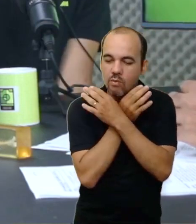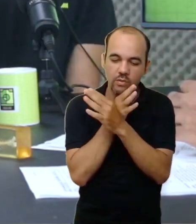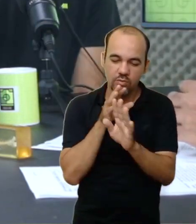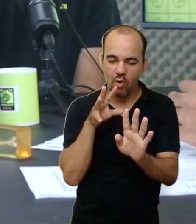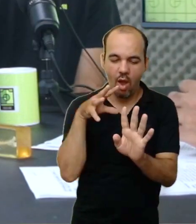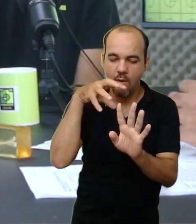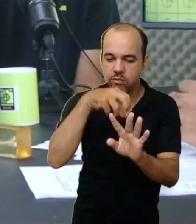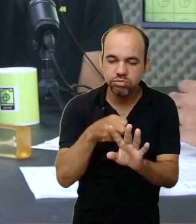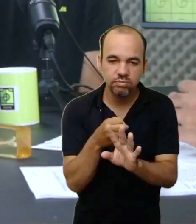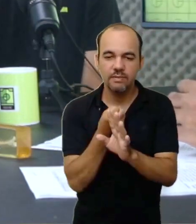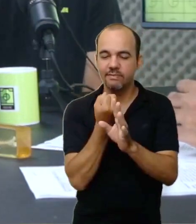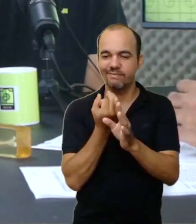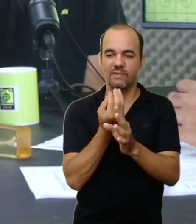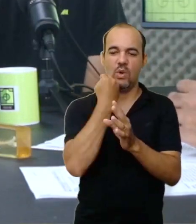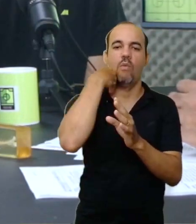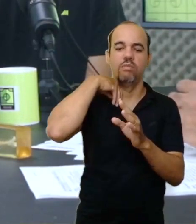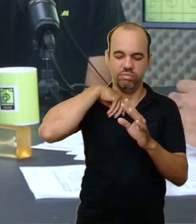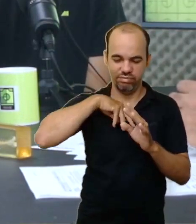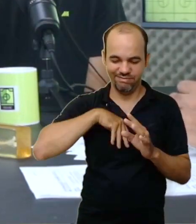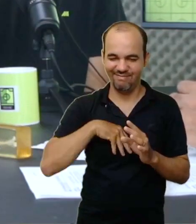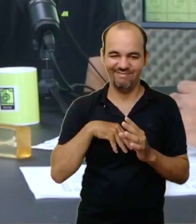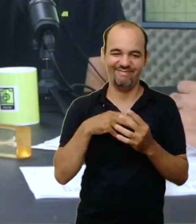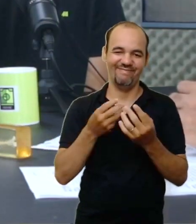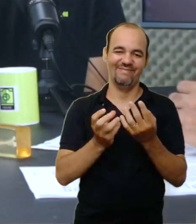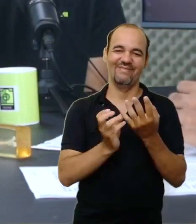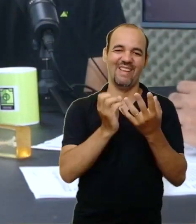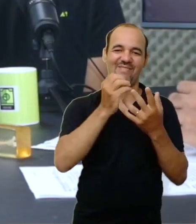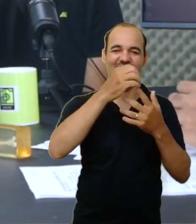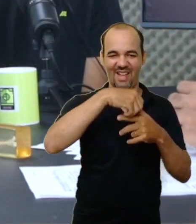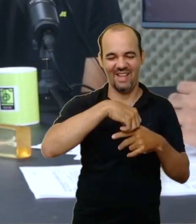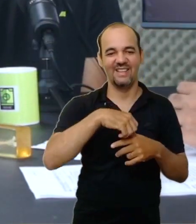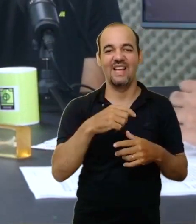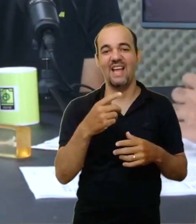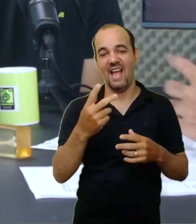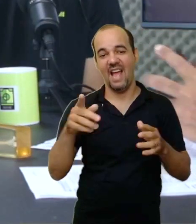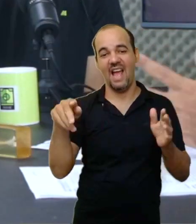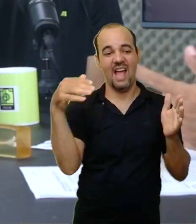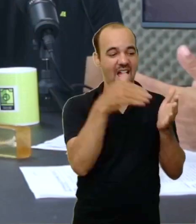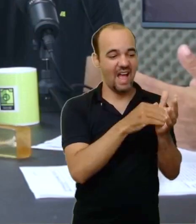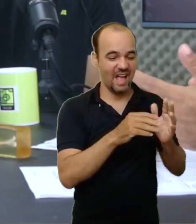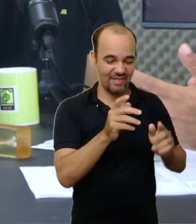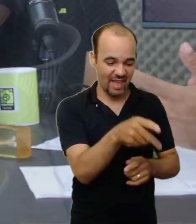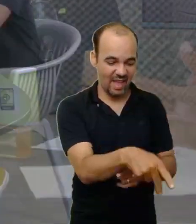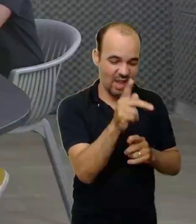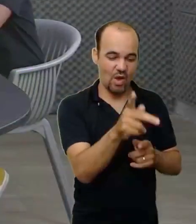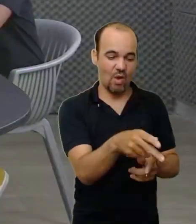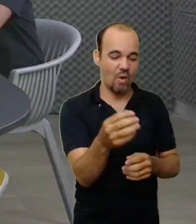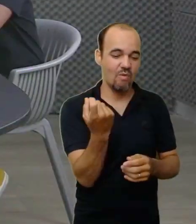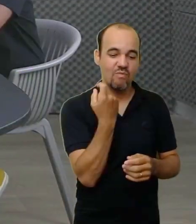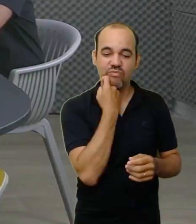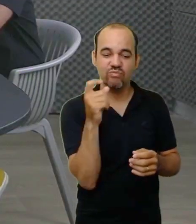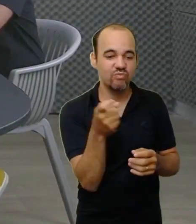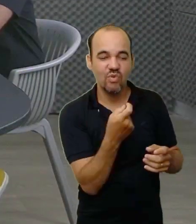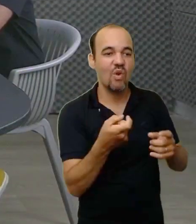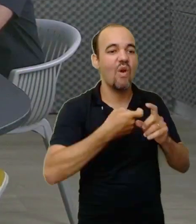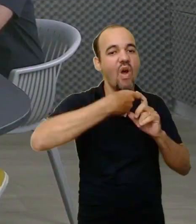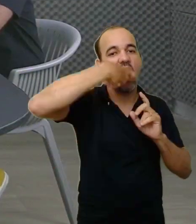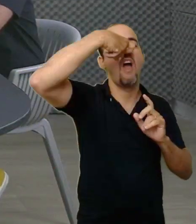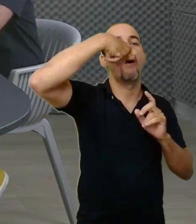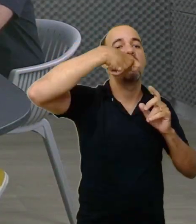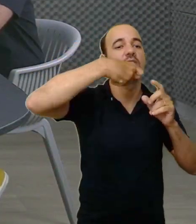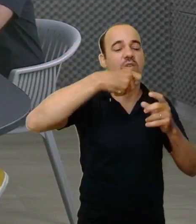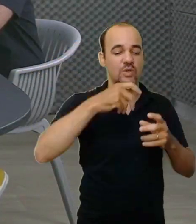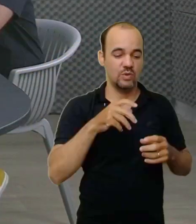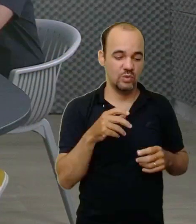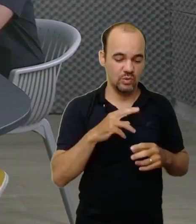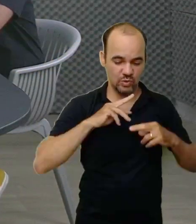vai também consumir isso e assim sucessivamente até chegar a gente. Né? E a gente não Então, tem nem como avaliar o impacto disso, porque é uma coisa que está